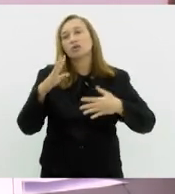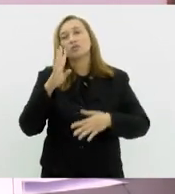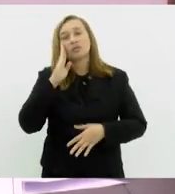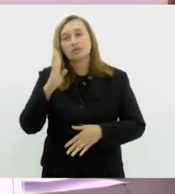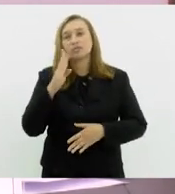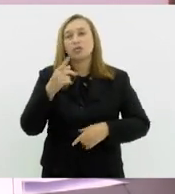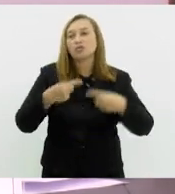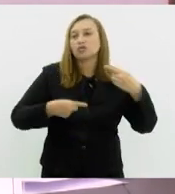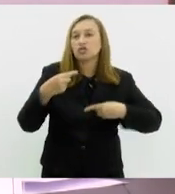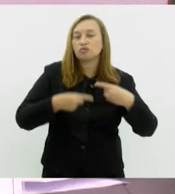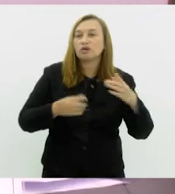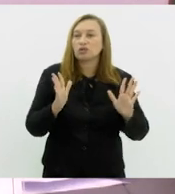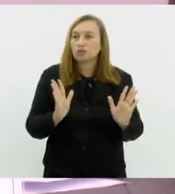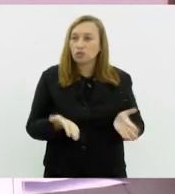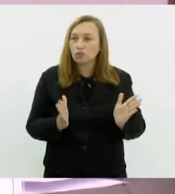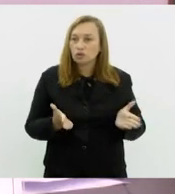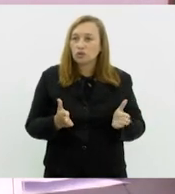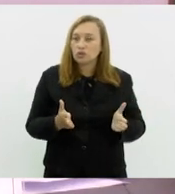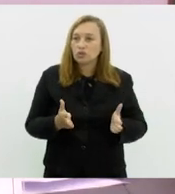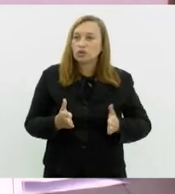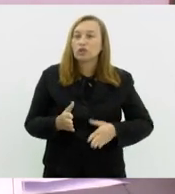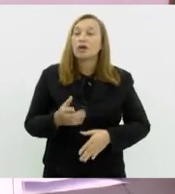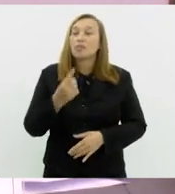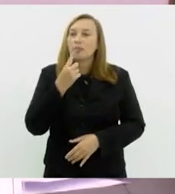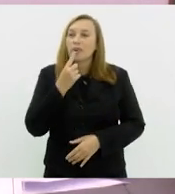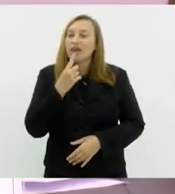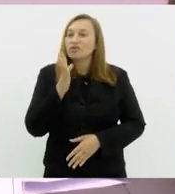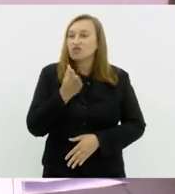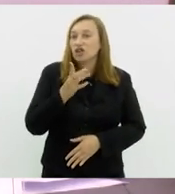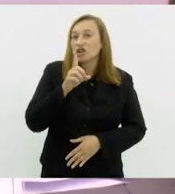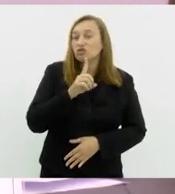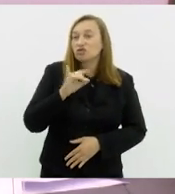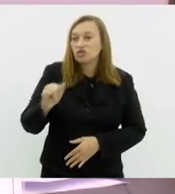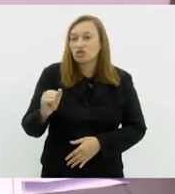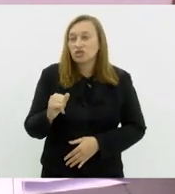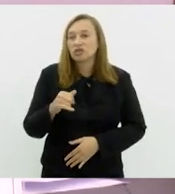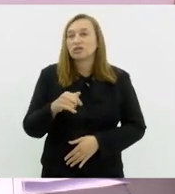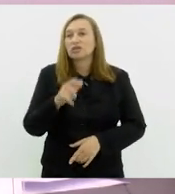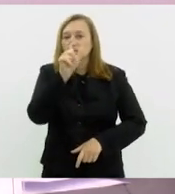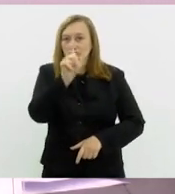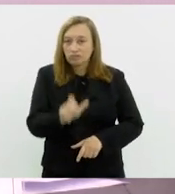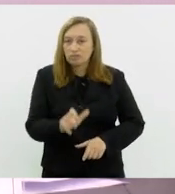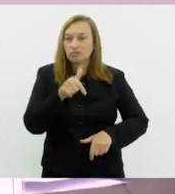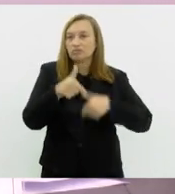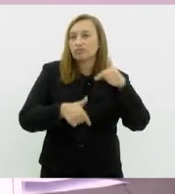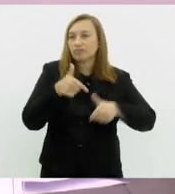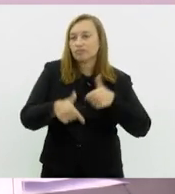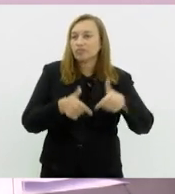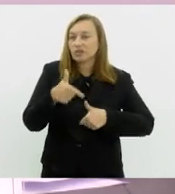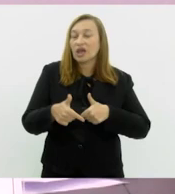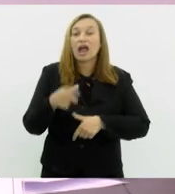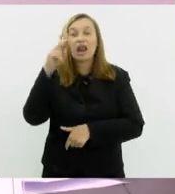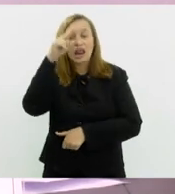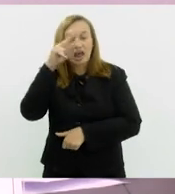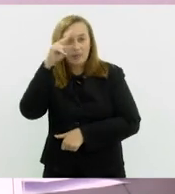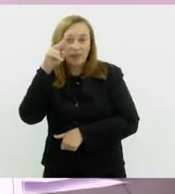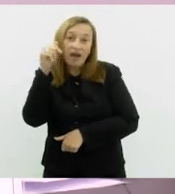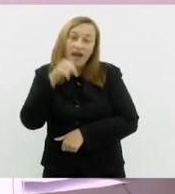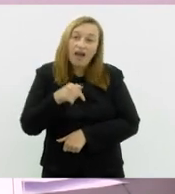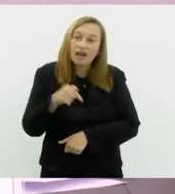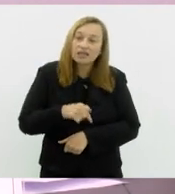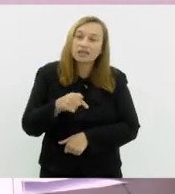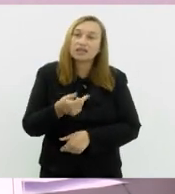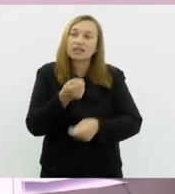que a gente está fazendo aqui hoje, na véspera do Dia do Trabalhador e da Trabalhadora, porque a gente fez questão de lembrar aqui que